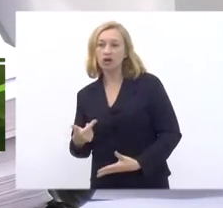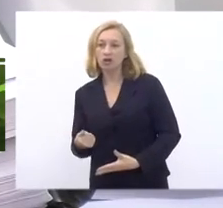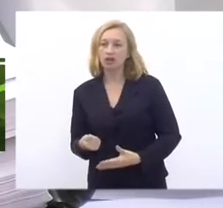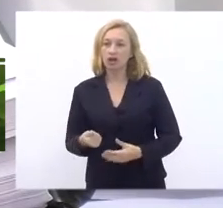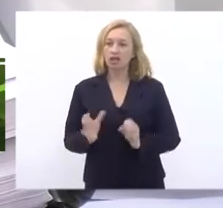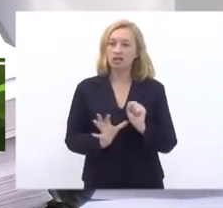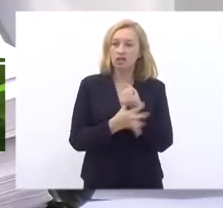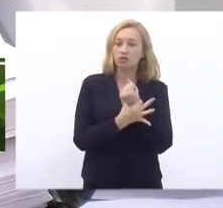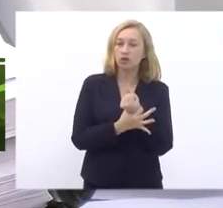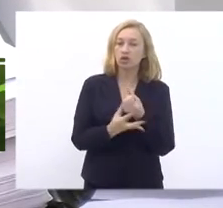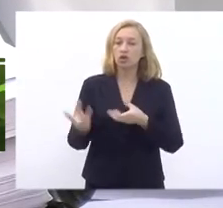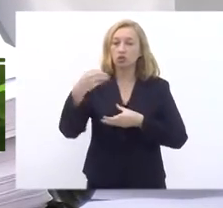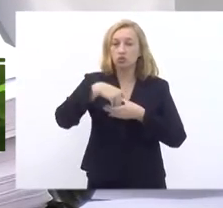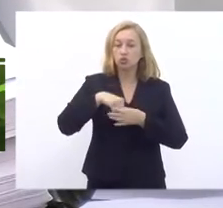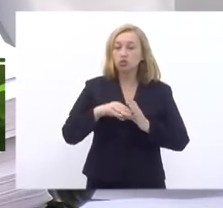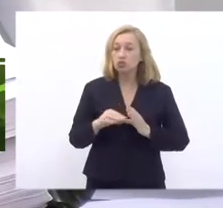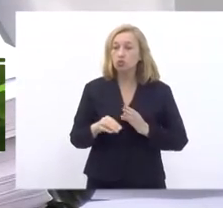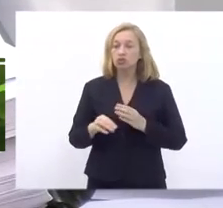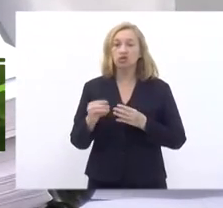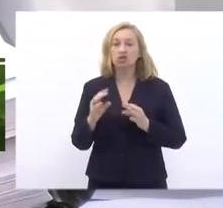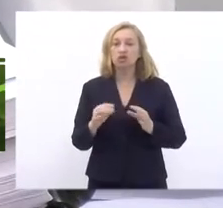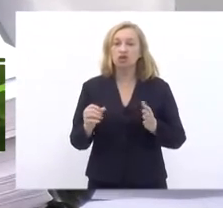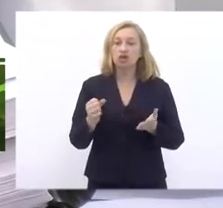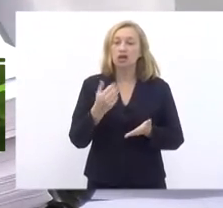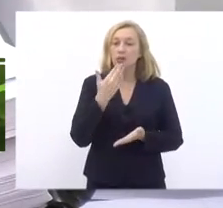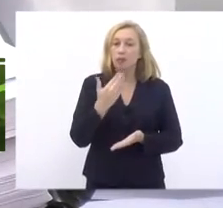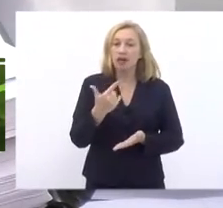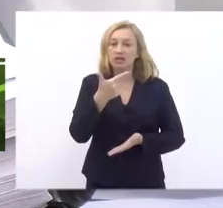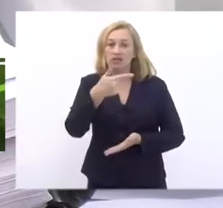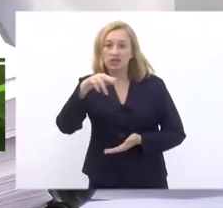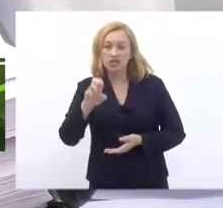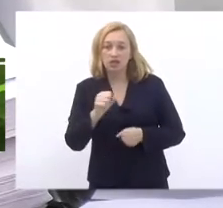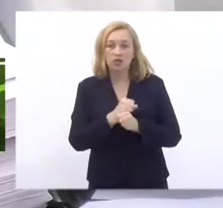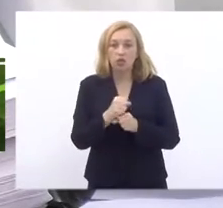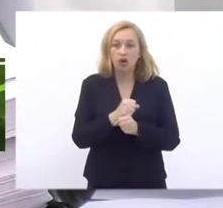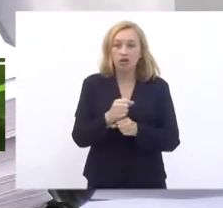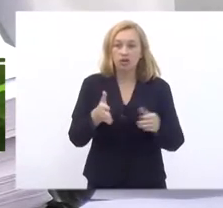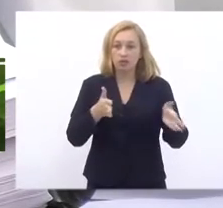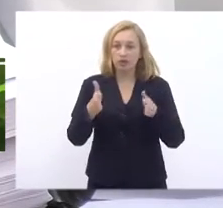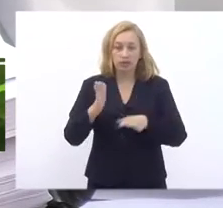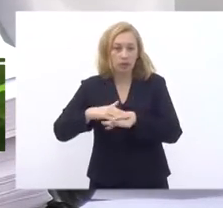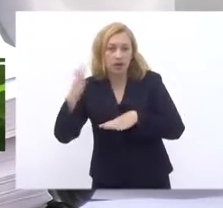dentro desse novo aditivo, que pede mais 25 anos de prorrogação.